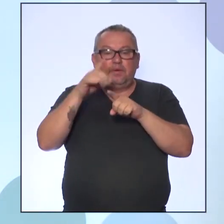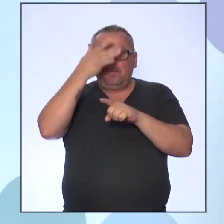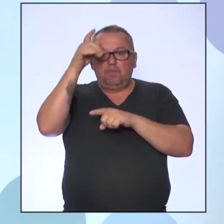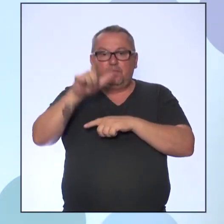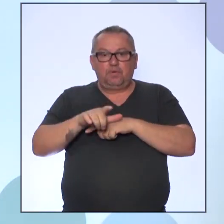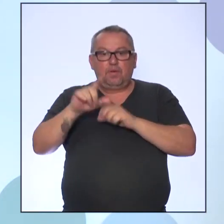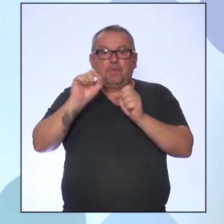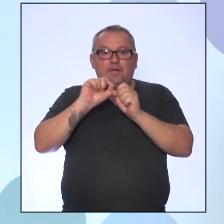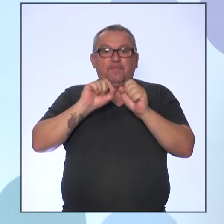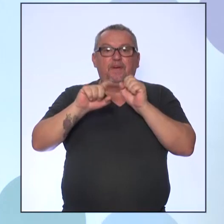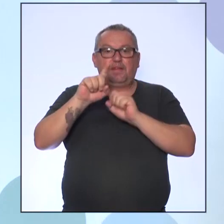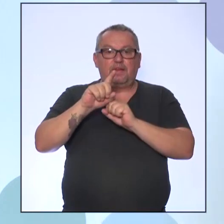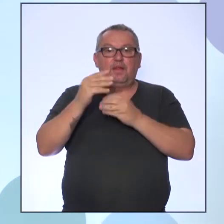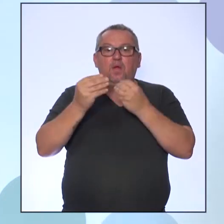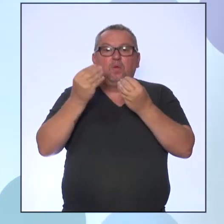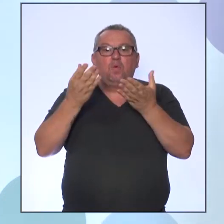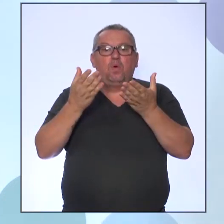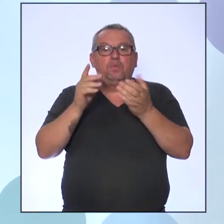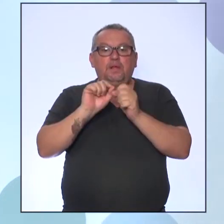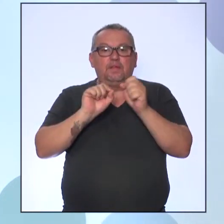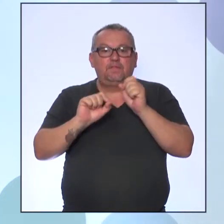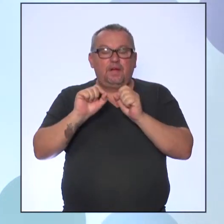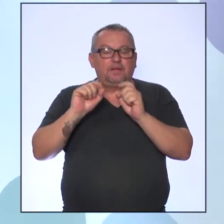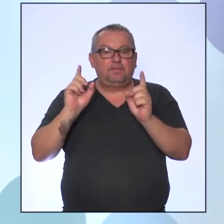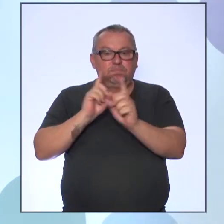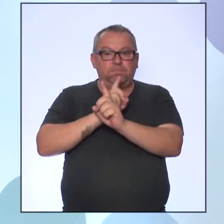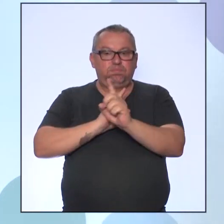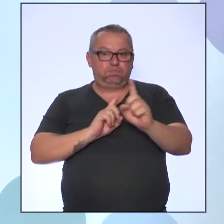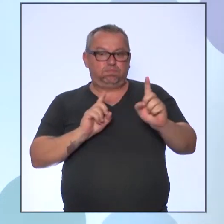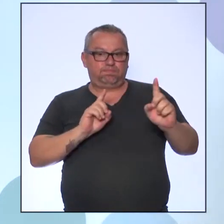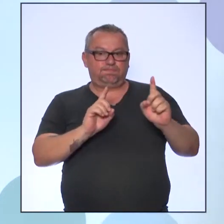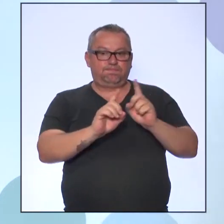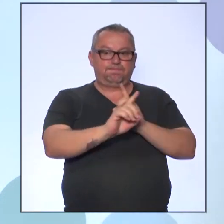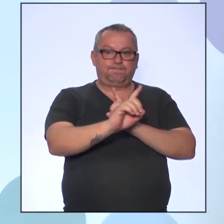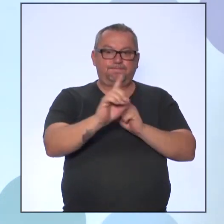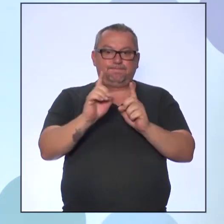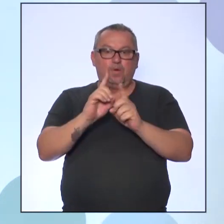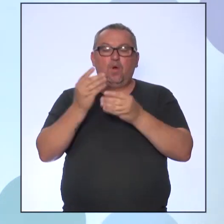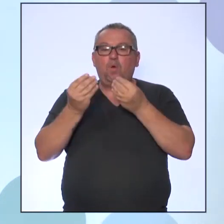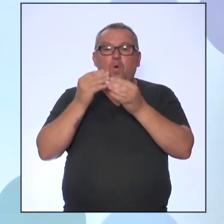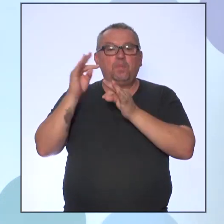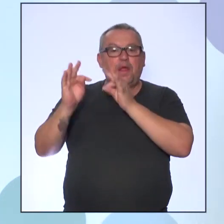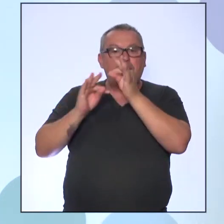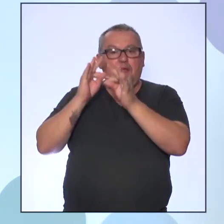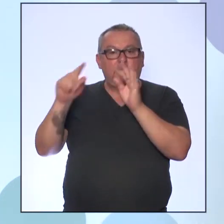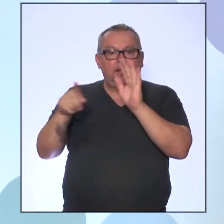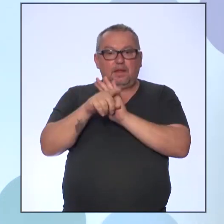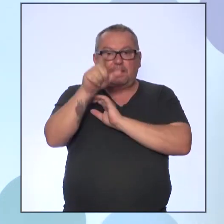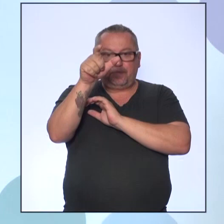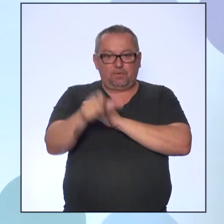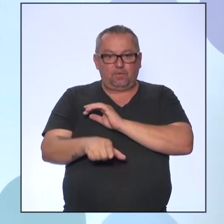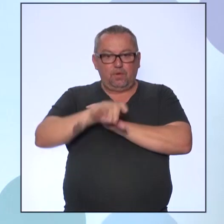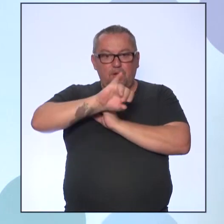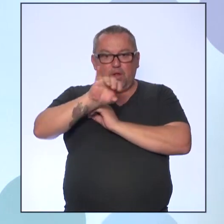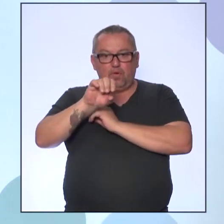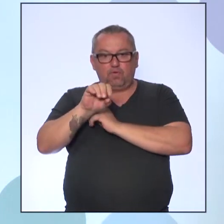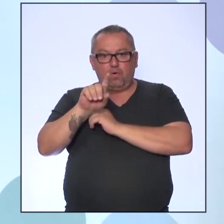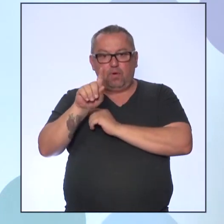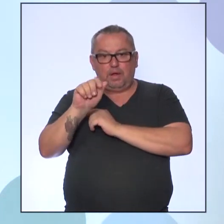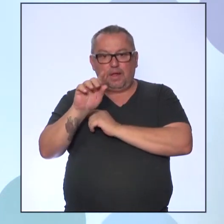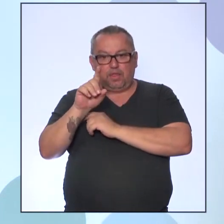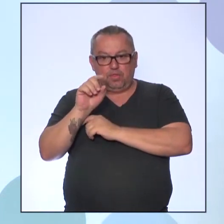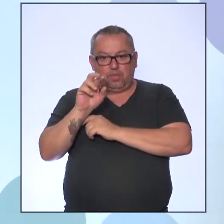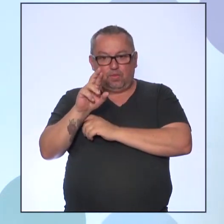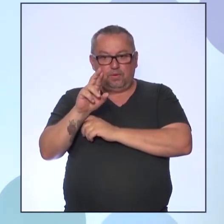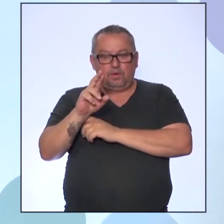mais realizam ali, né? Como eles se realizam esses movimentos, né? Como que é a técnica dos jogadores, tá? Como a